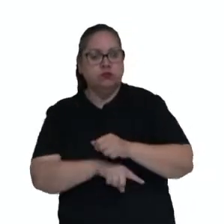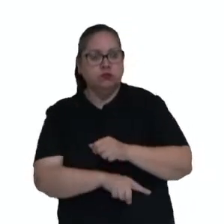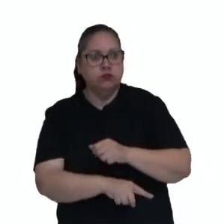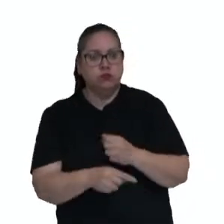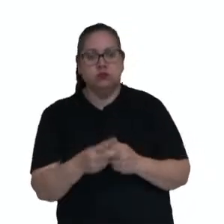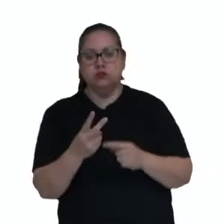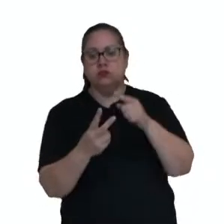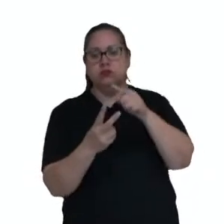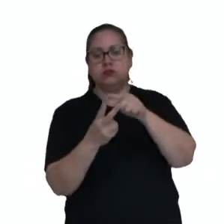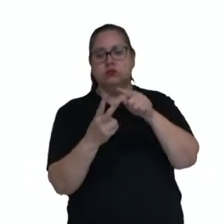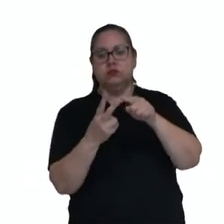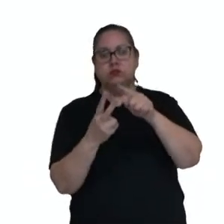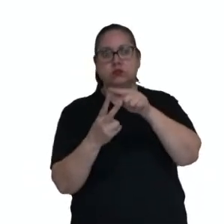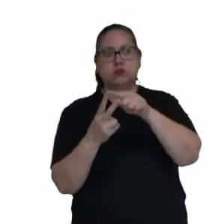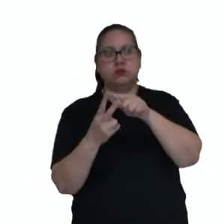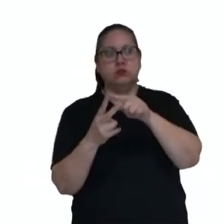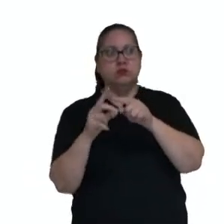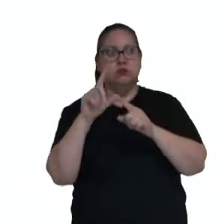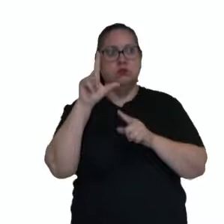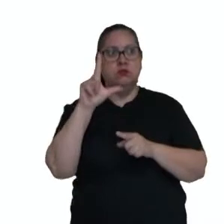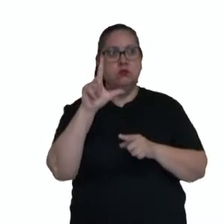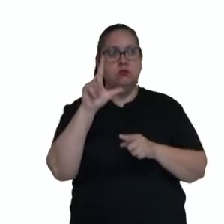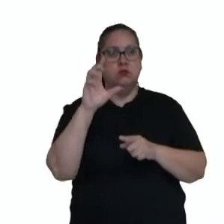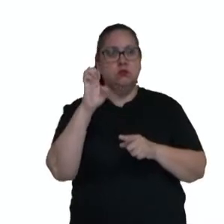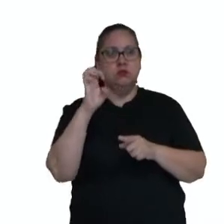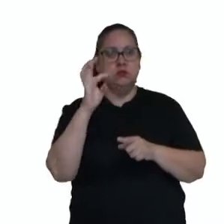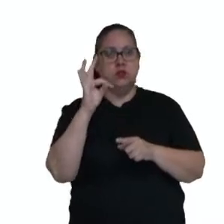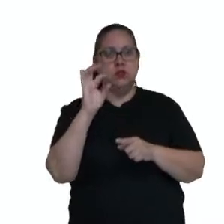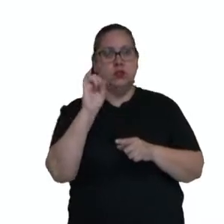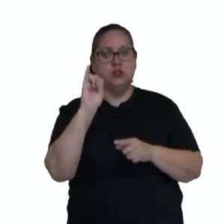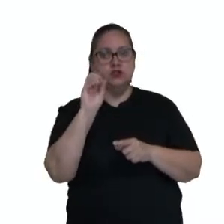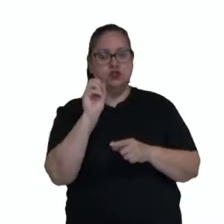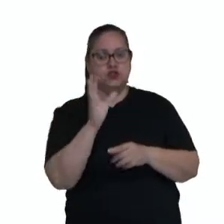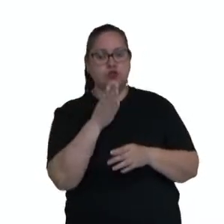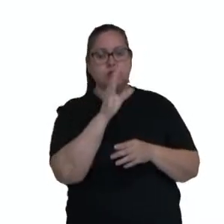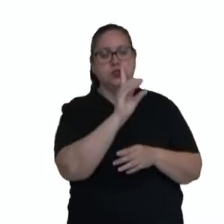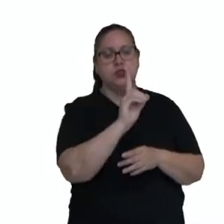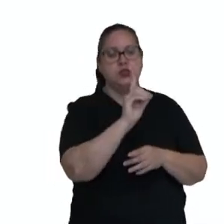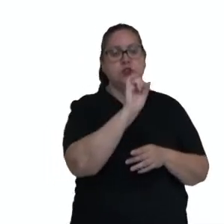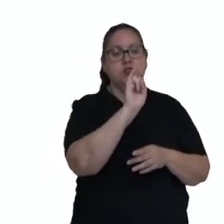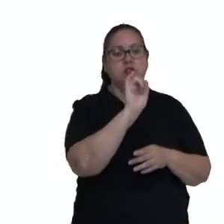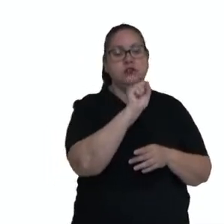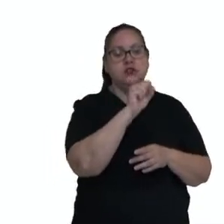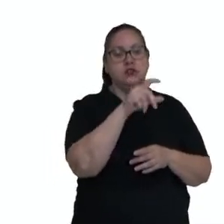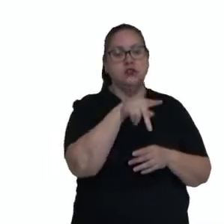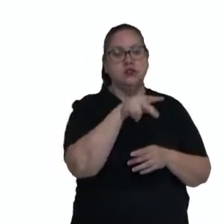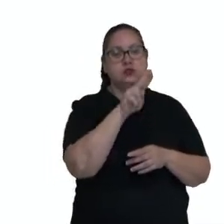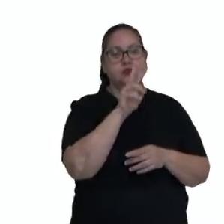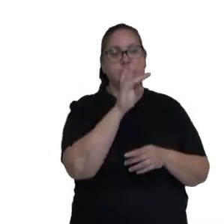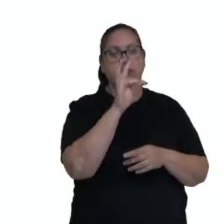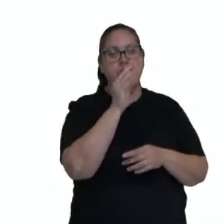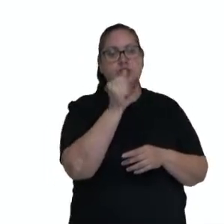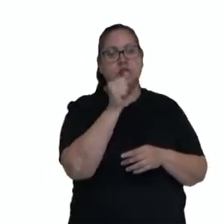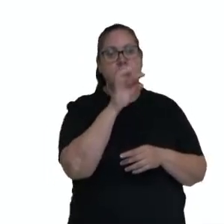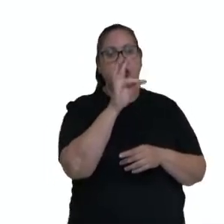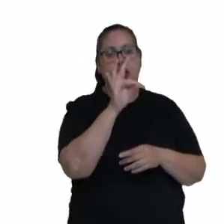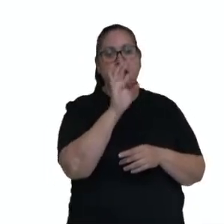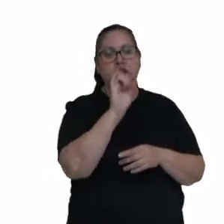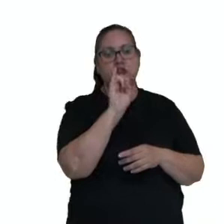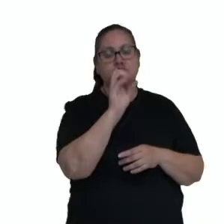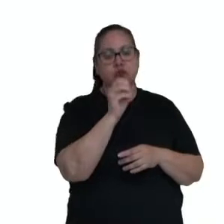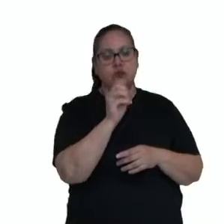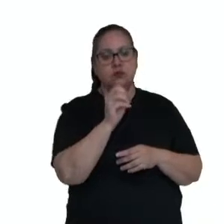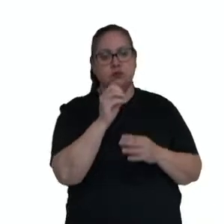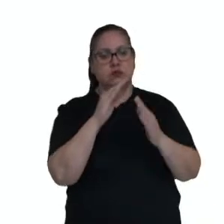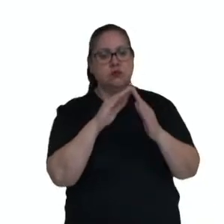dois momentos, gente: lectio e disputatio. A lectio é correspondente à lição, é aquele momento realmente que o professor